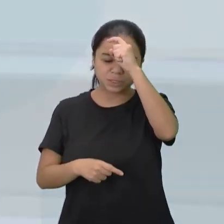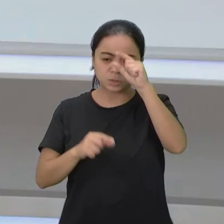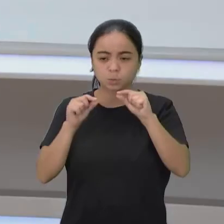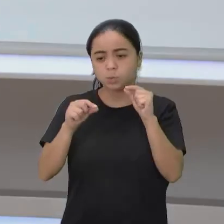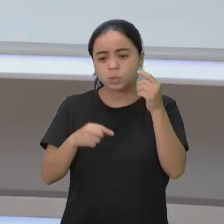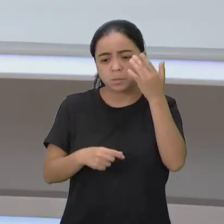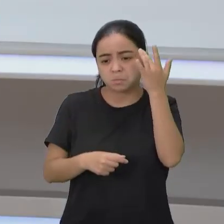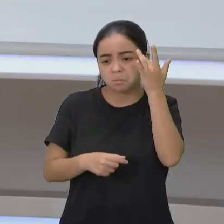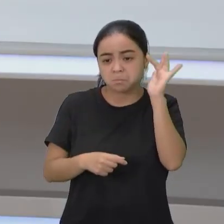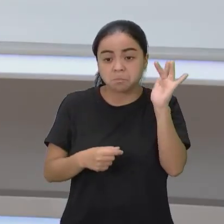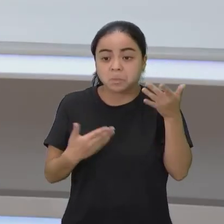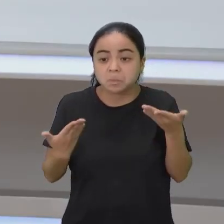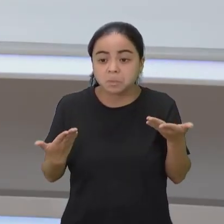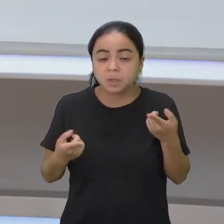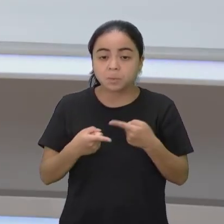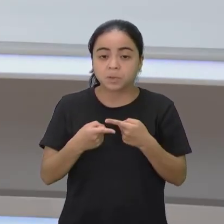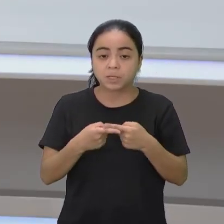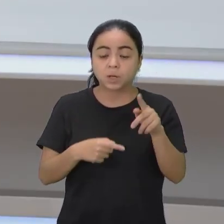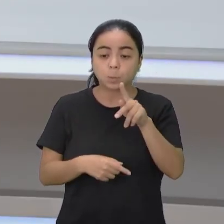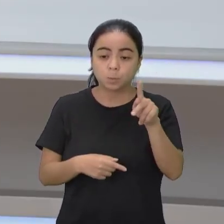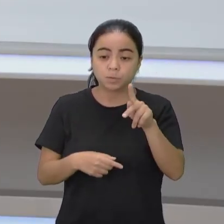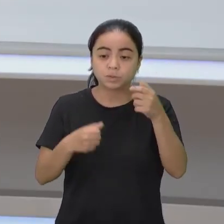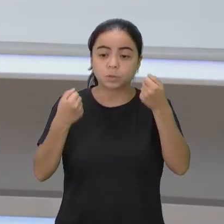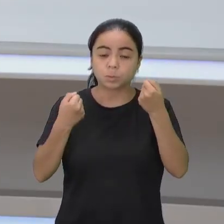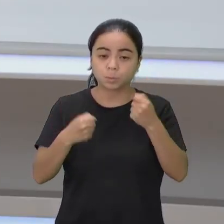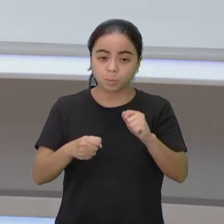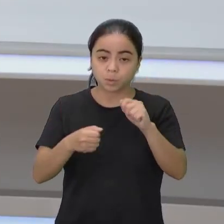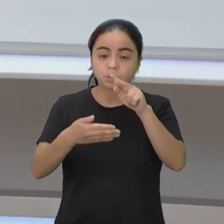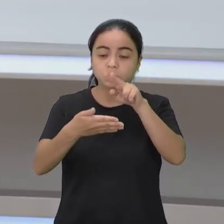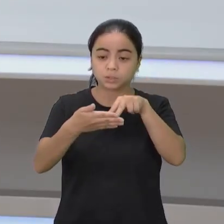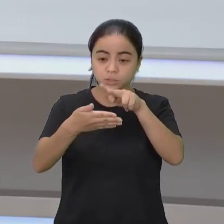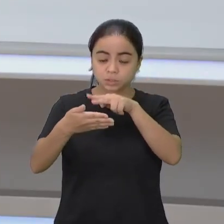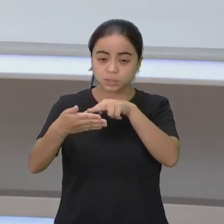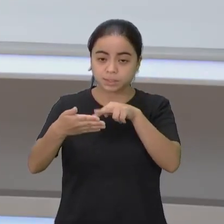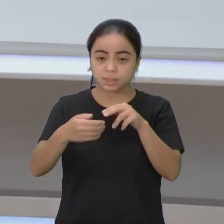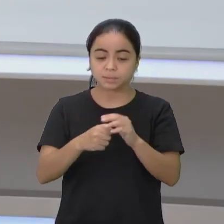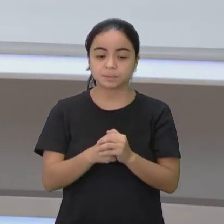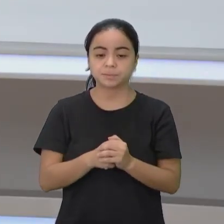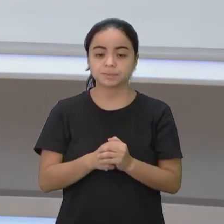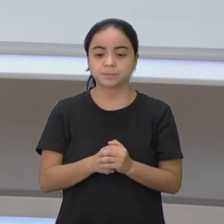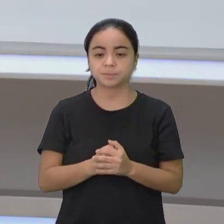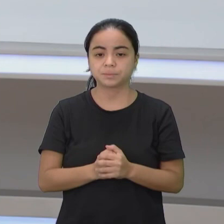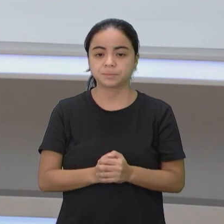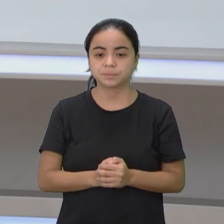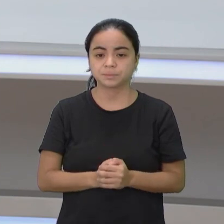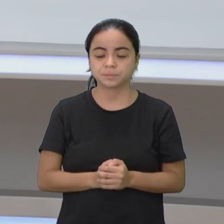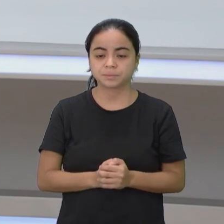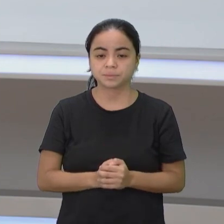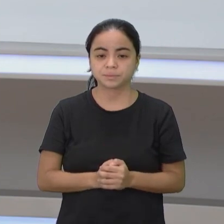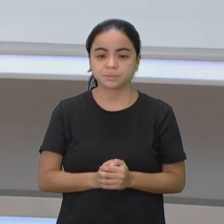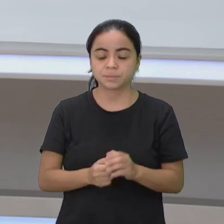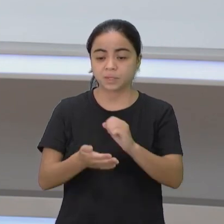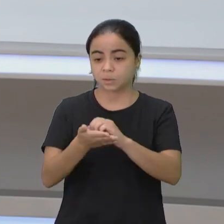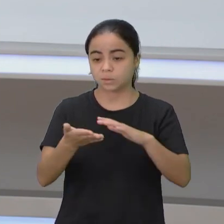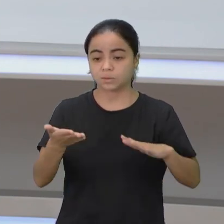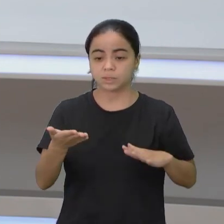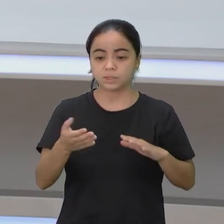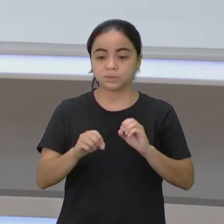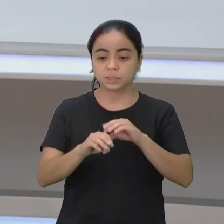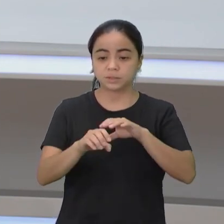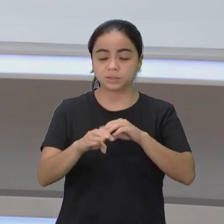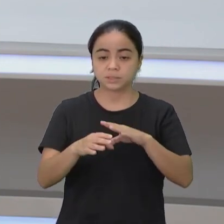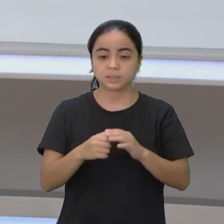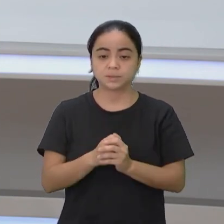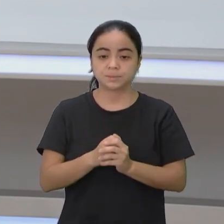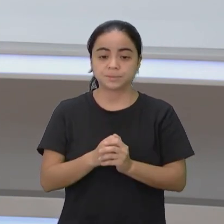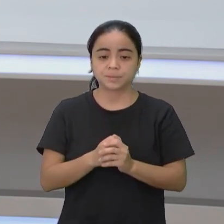entendeu, porque o seu professor, ele pode ler, né, esse seu diário ao longo da atividade aí e dando feedbacks